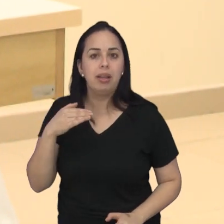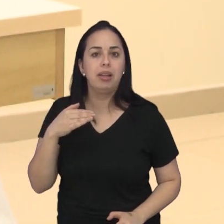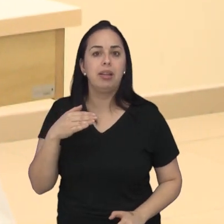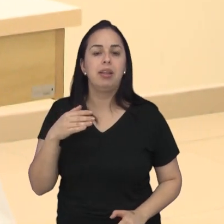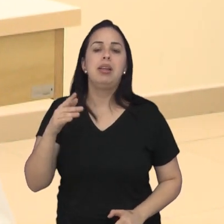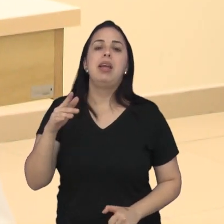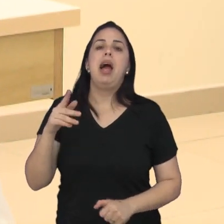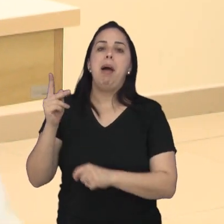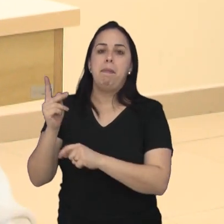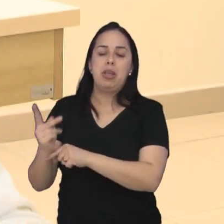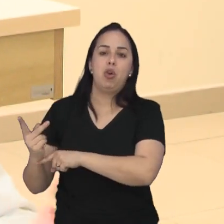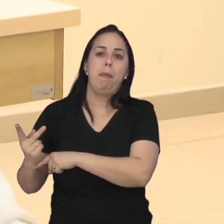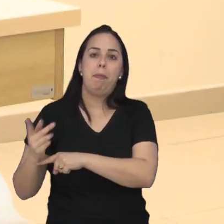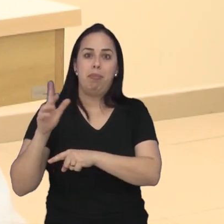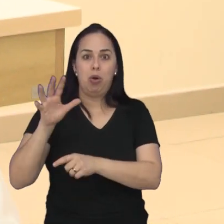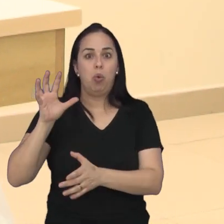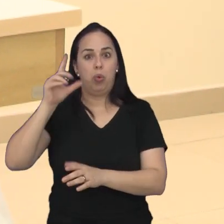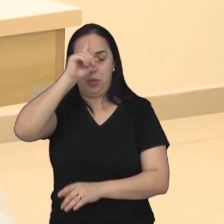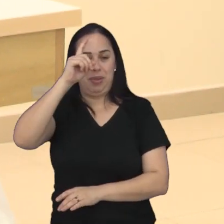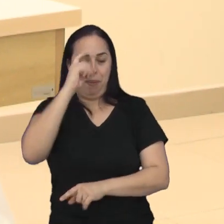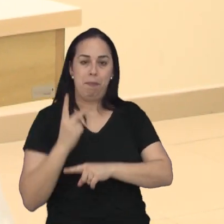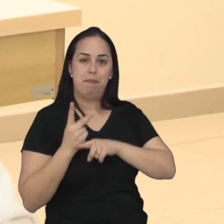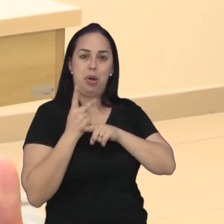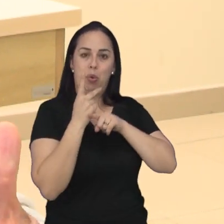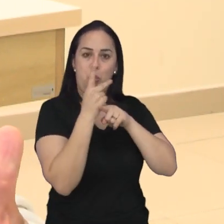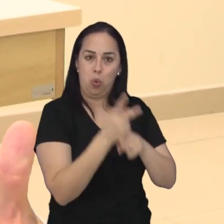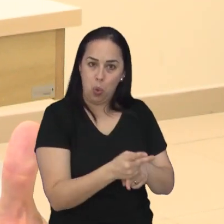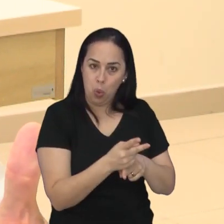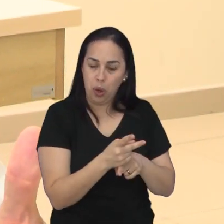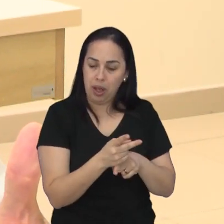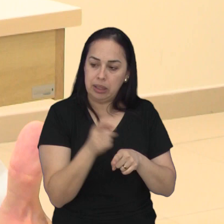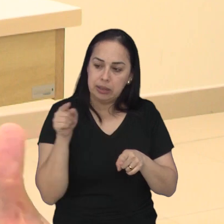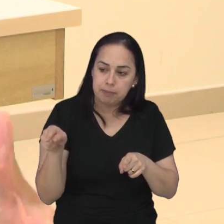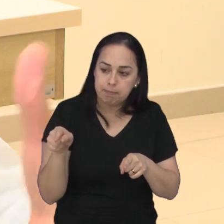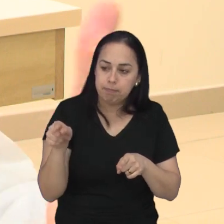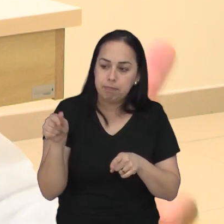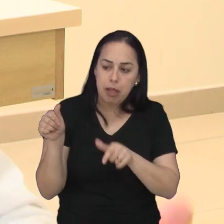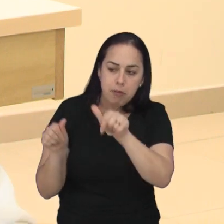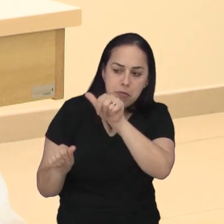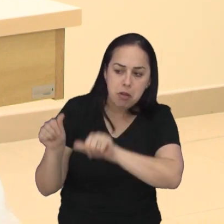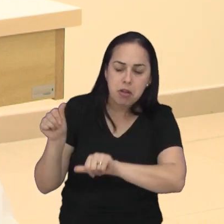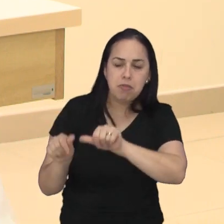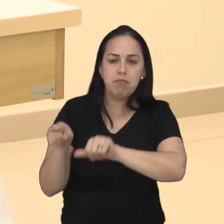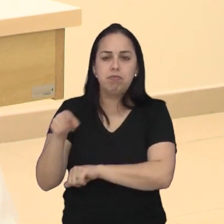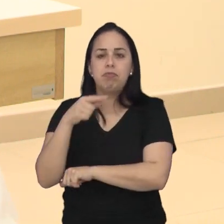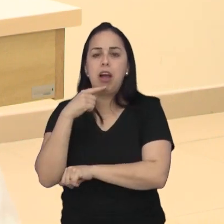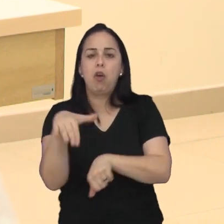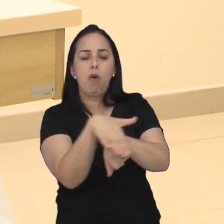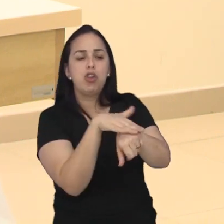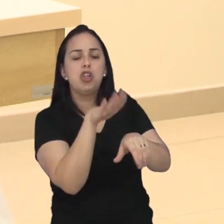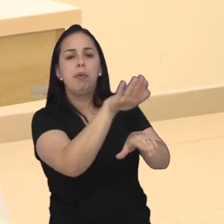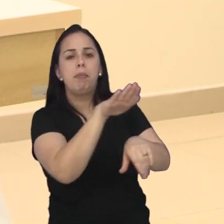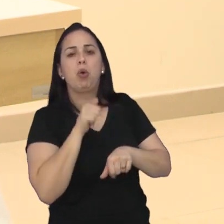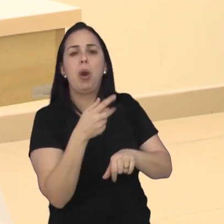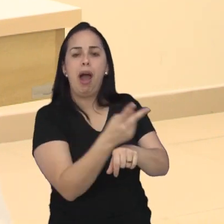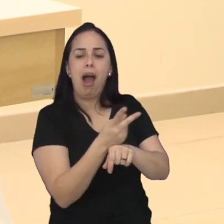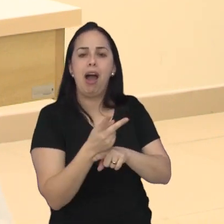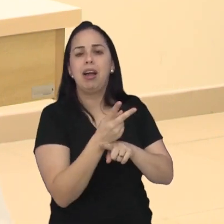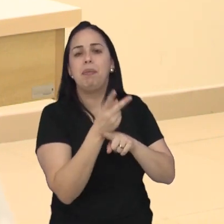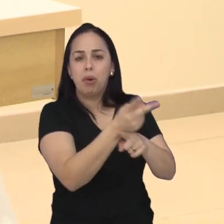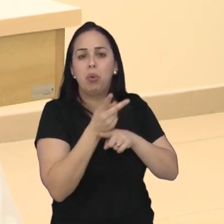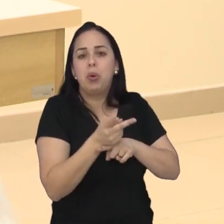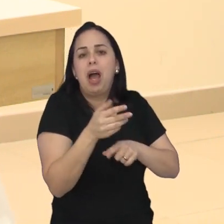organização de procura de órgãos vai até o local e vai ter se o paciente for um paciente viável, vai ter uma conversa com a família,